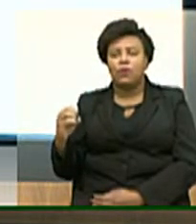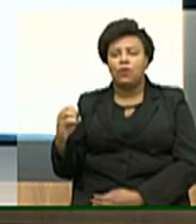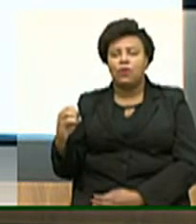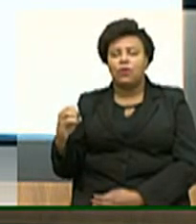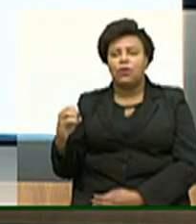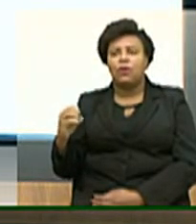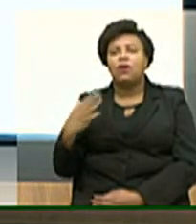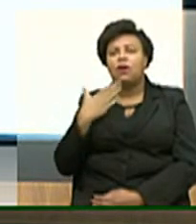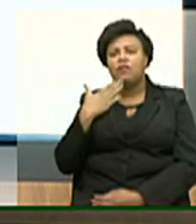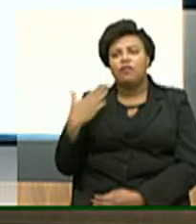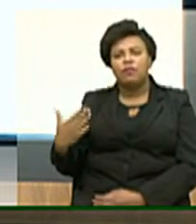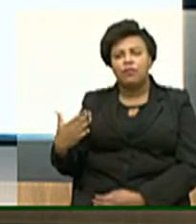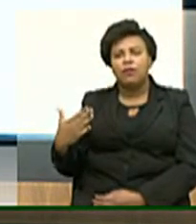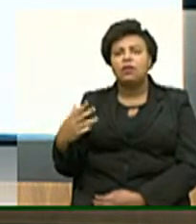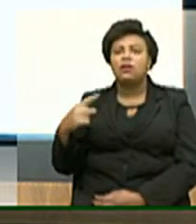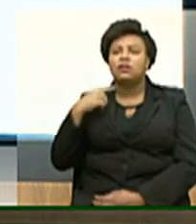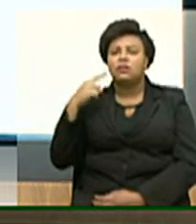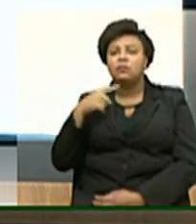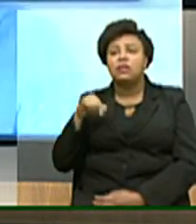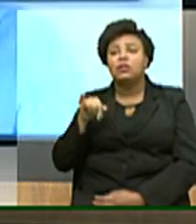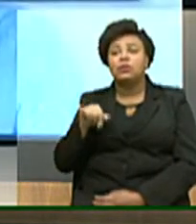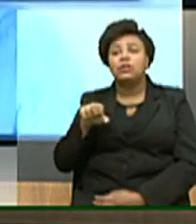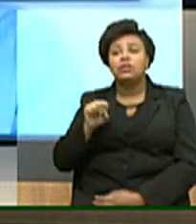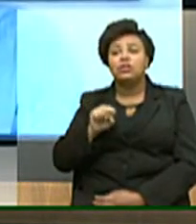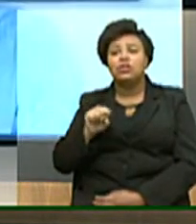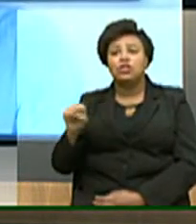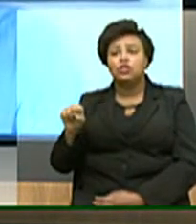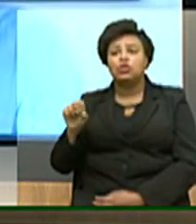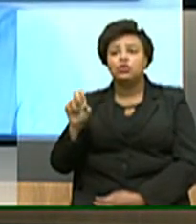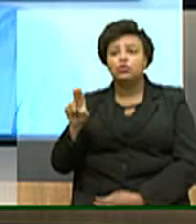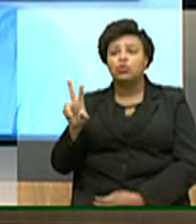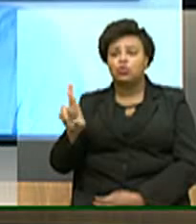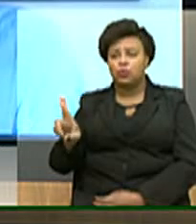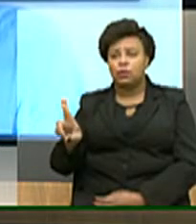Frederico, favorável. Deputado Isurco.